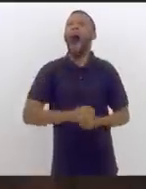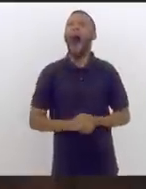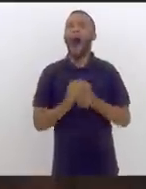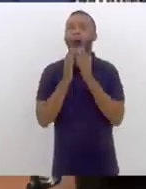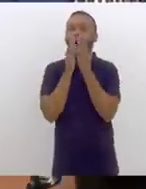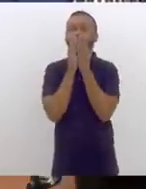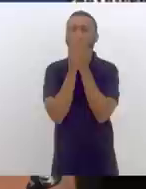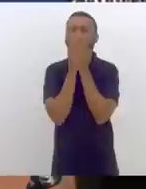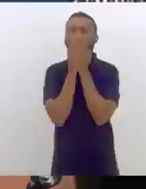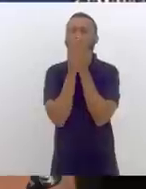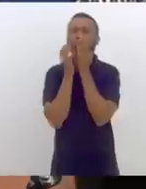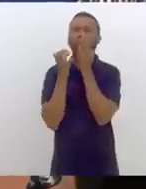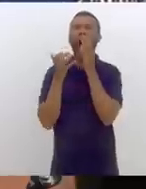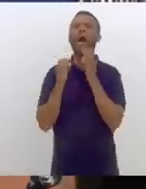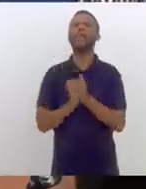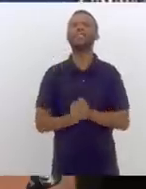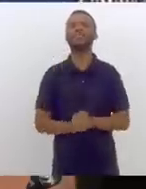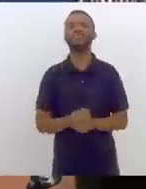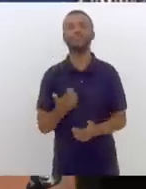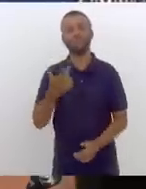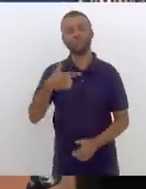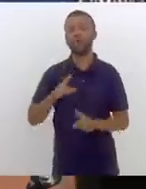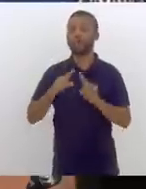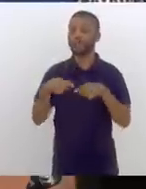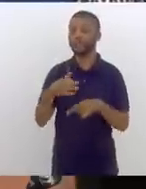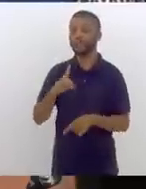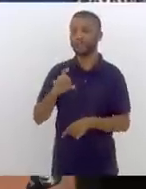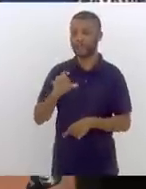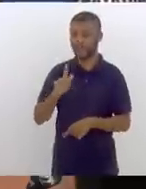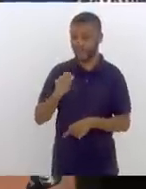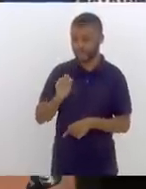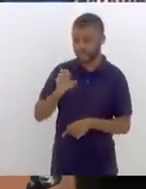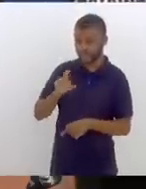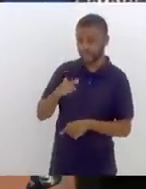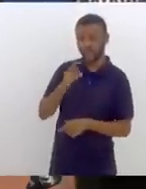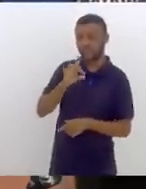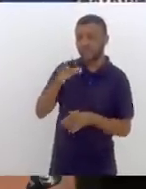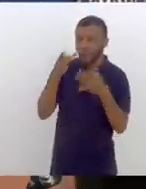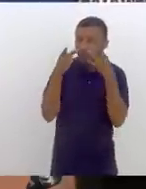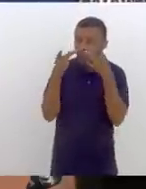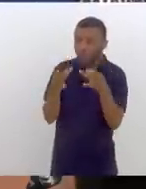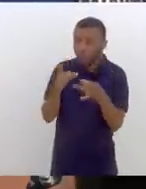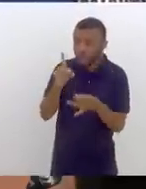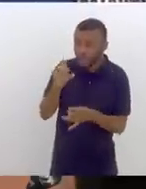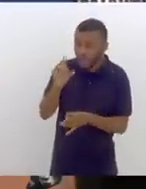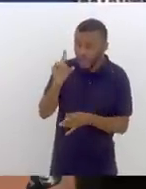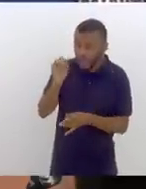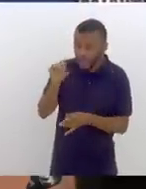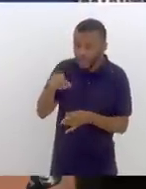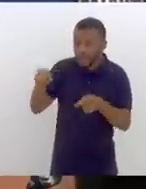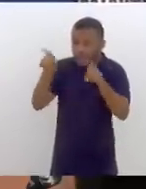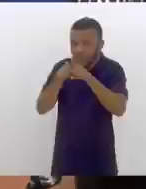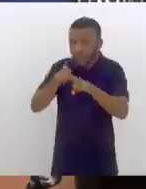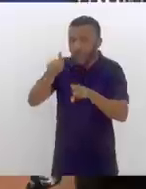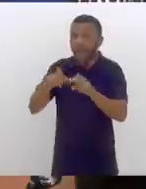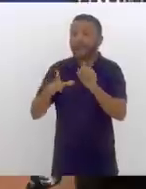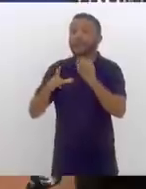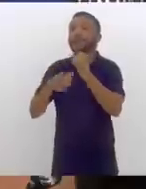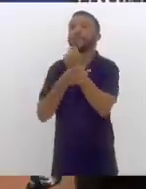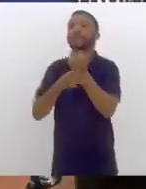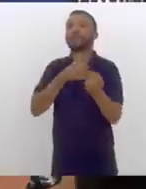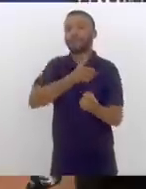vamos lá meu nome é Bruno Santos eu sou do degase só para frisar o de gás e também a segurança pública lógico